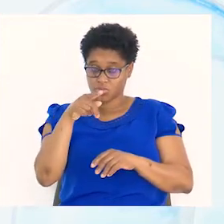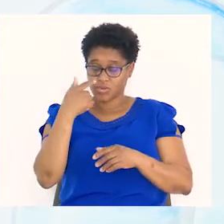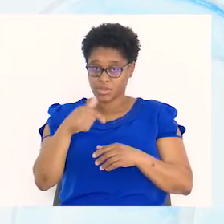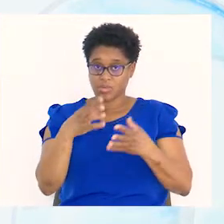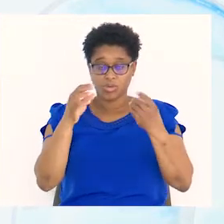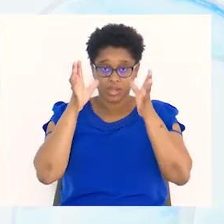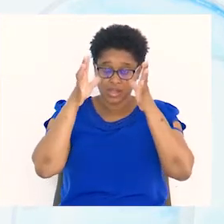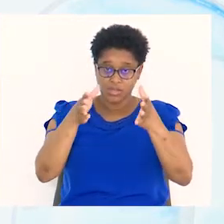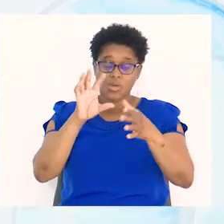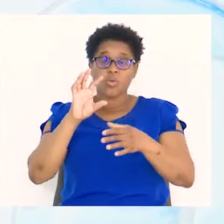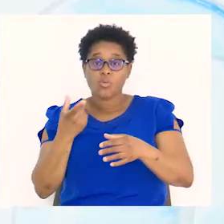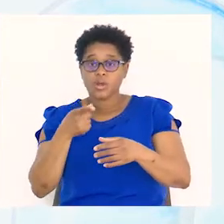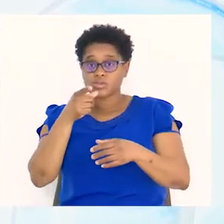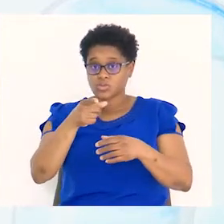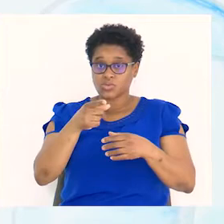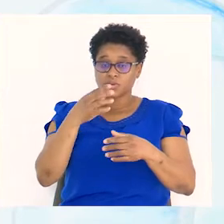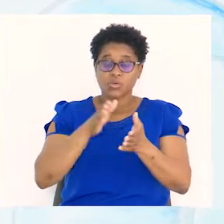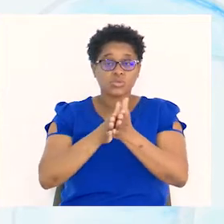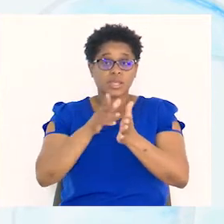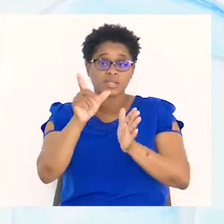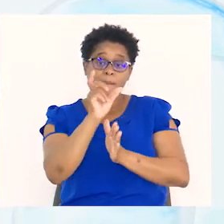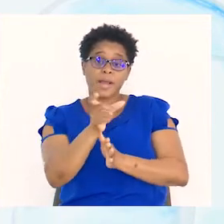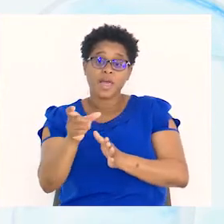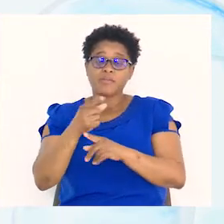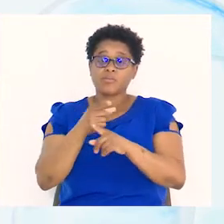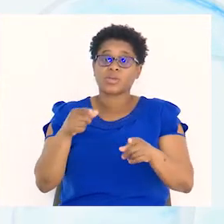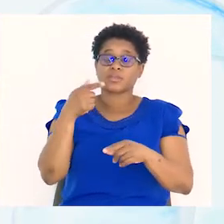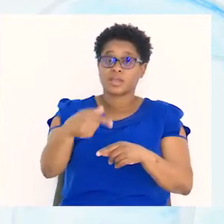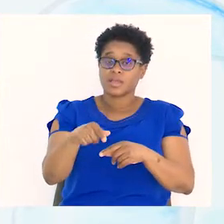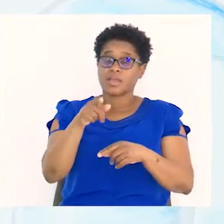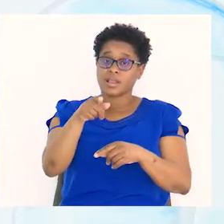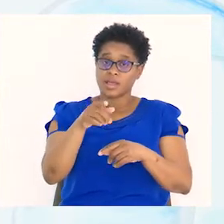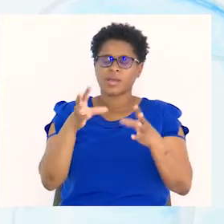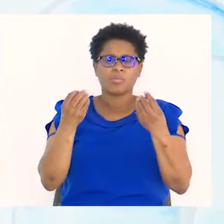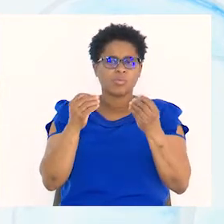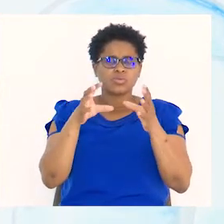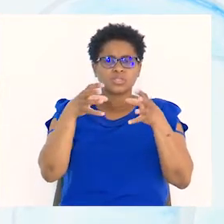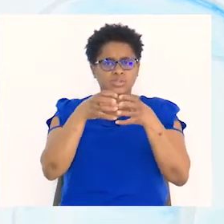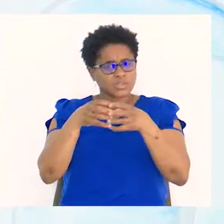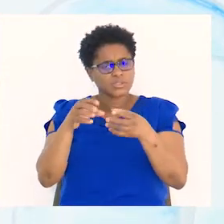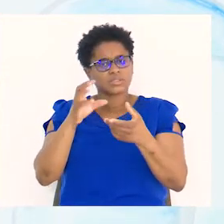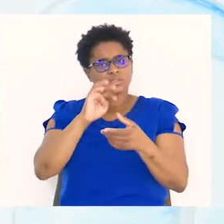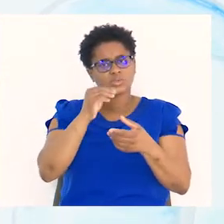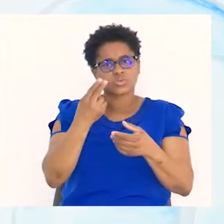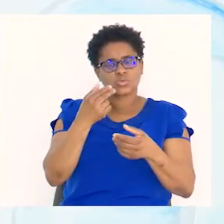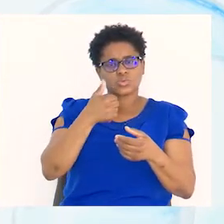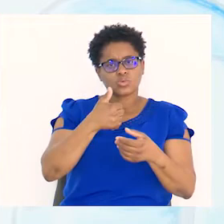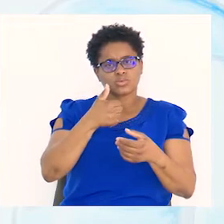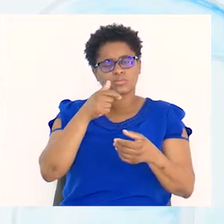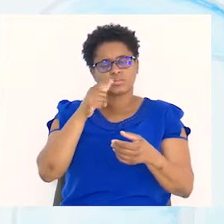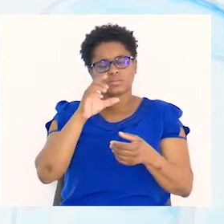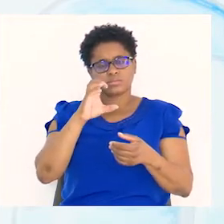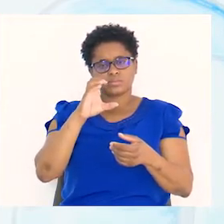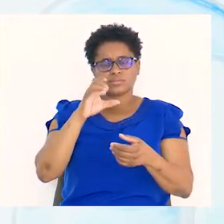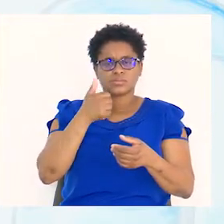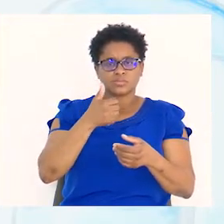C. Por isso aqui tu vais ter que ter muita atenção quando tu fores usar essas palavras, porque tens lá